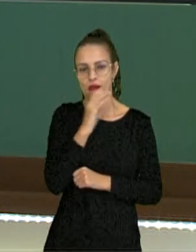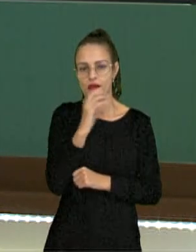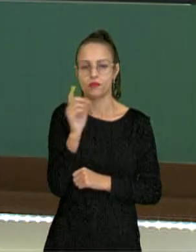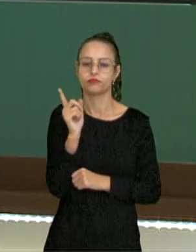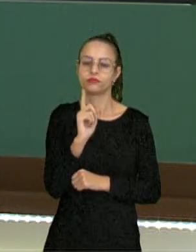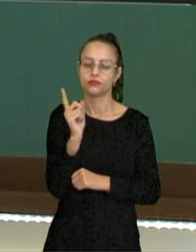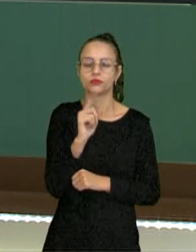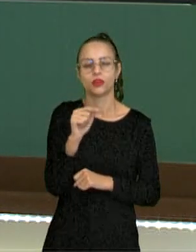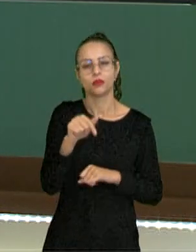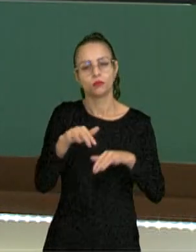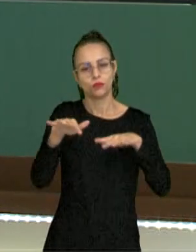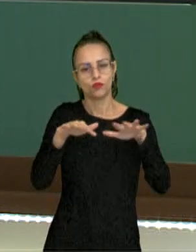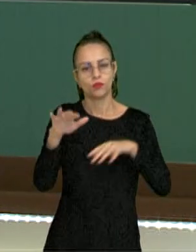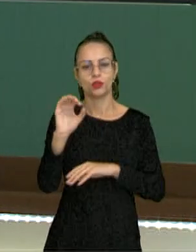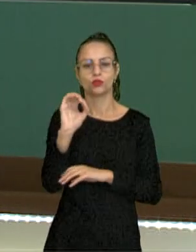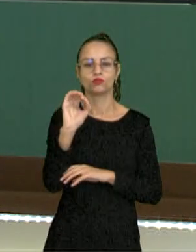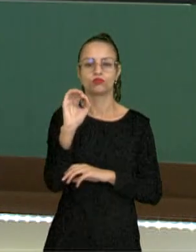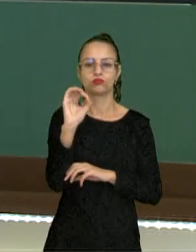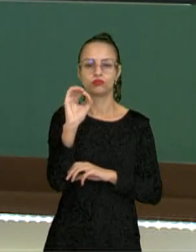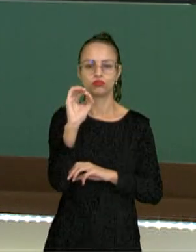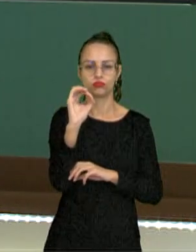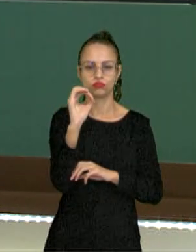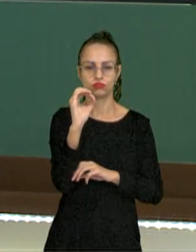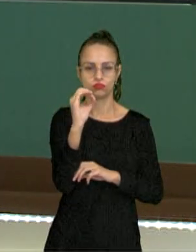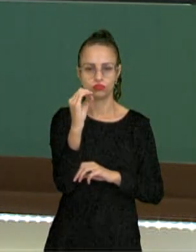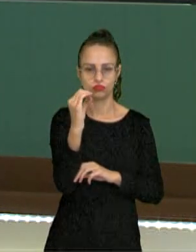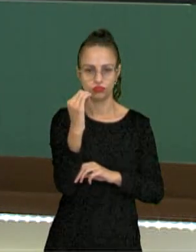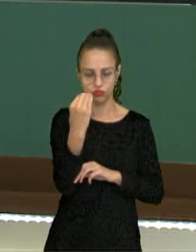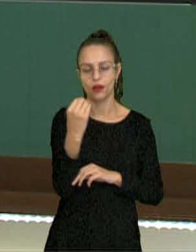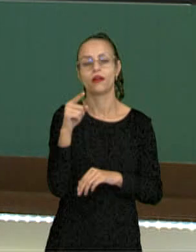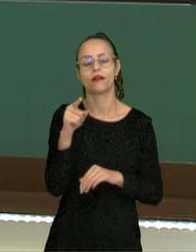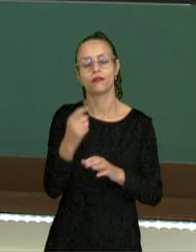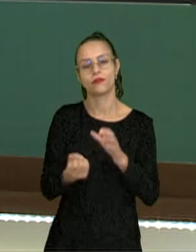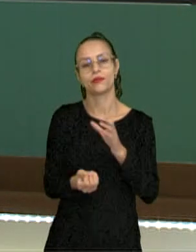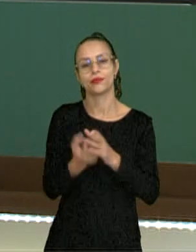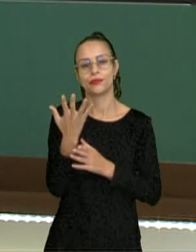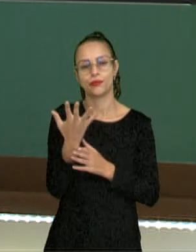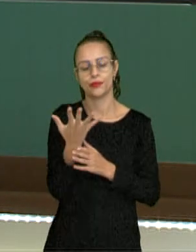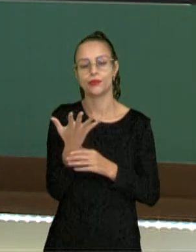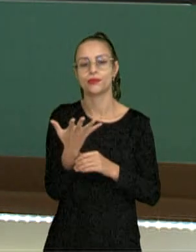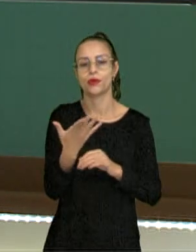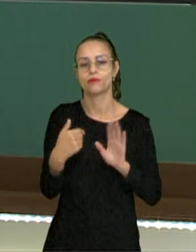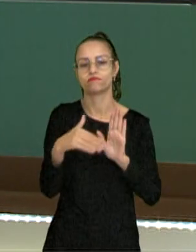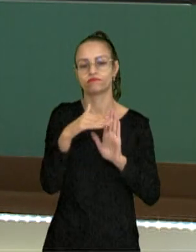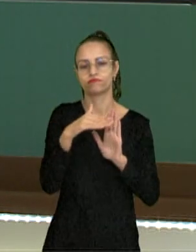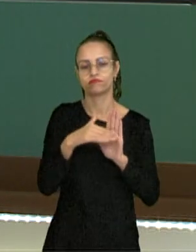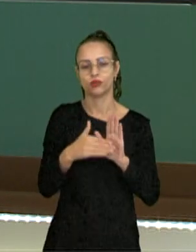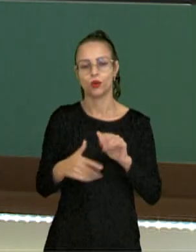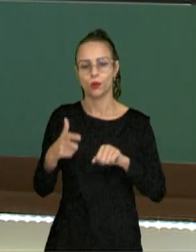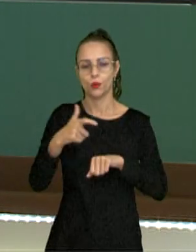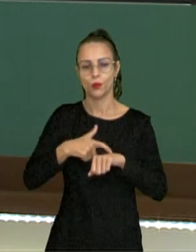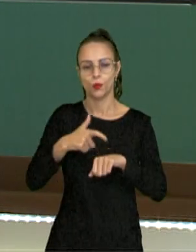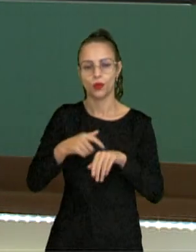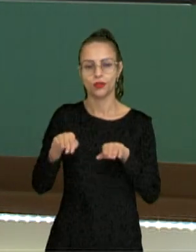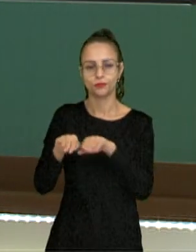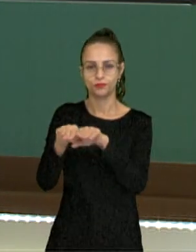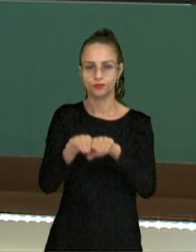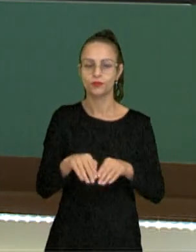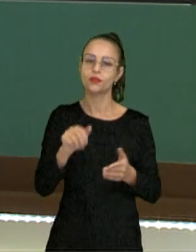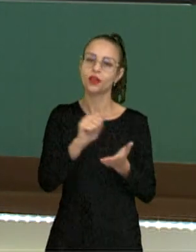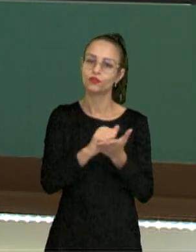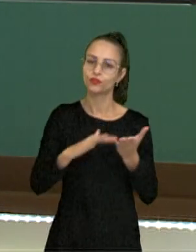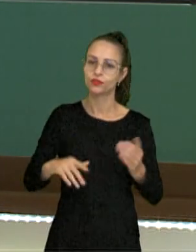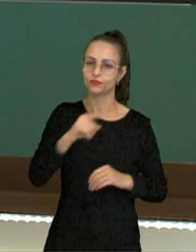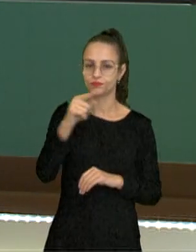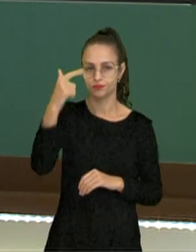esse é o movimento de rotação, e aí a partir daí se estabeleceram os fusos horários, certo? Atividadezinha ali para